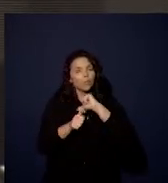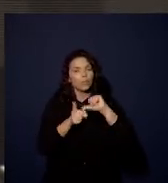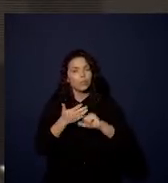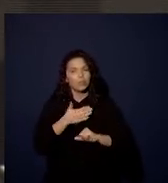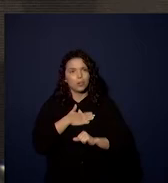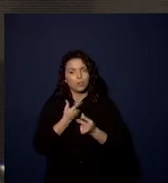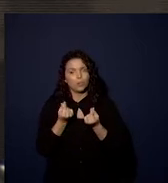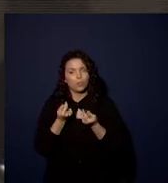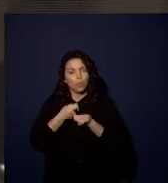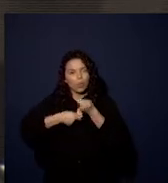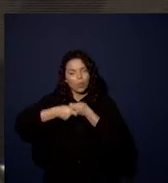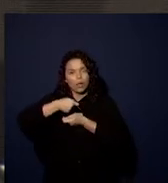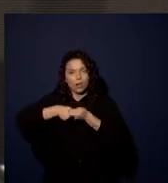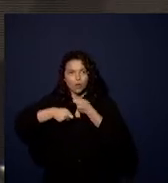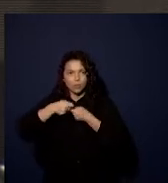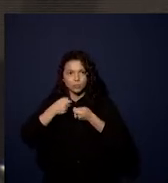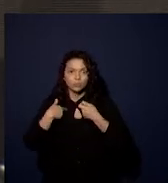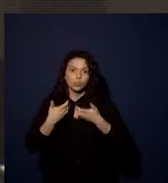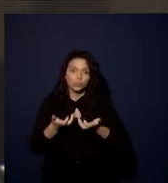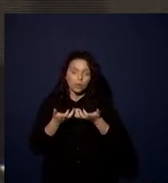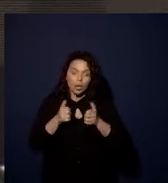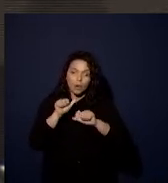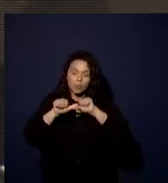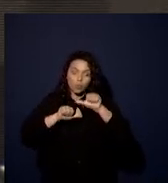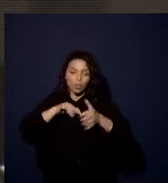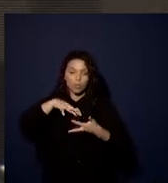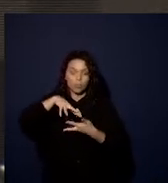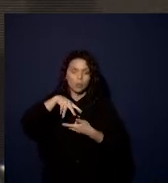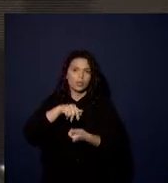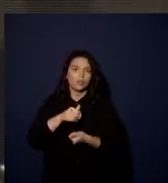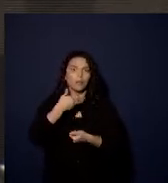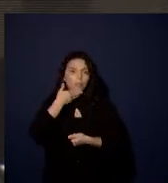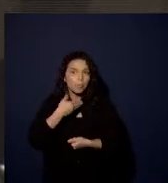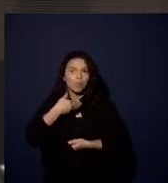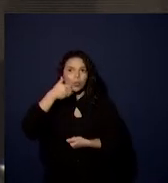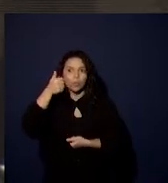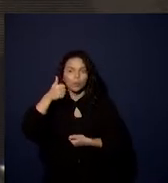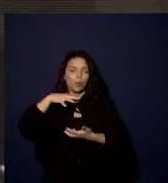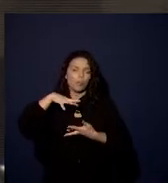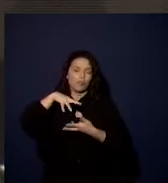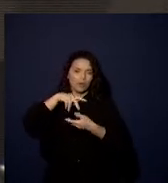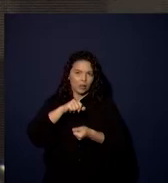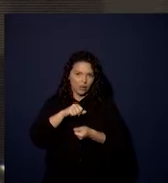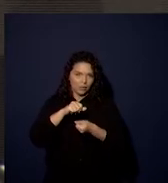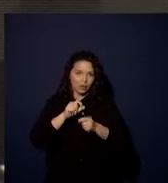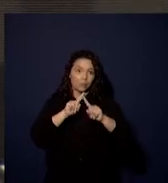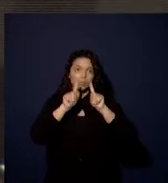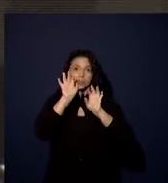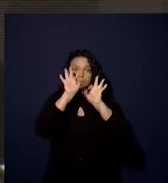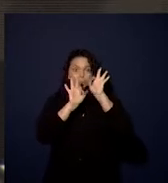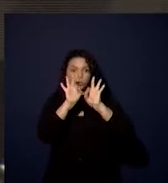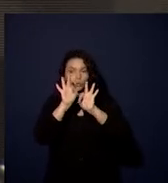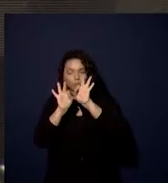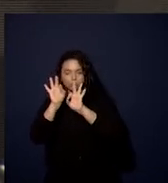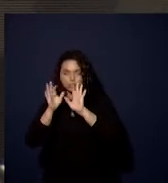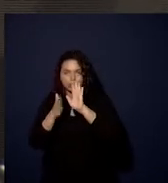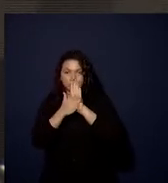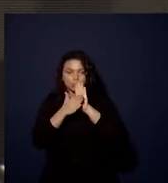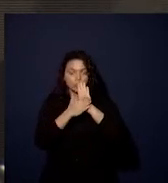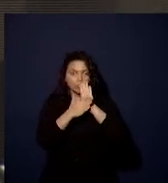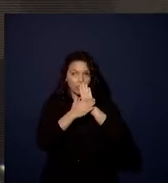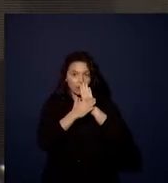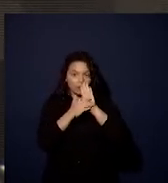nas suas metas de e que eles têm compromissos e nesses planos você detalhar muitos deles